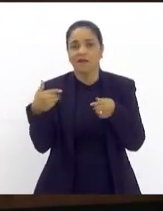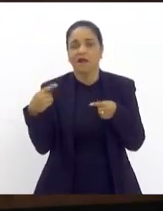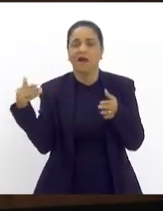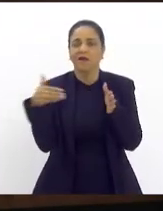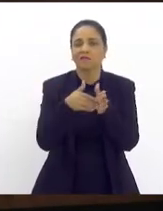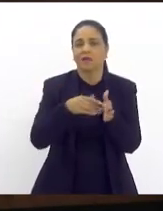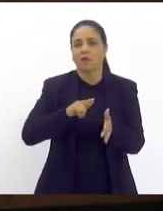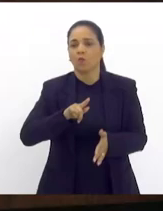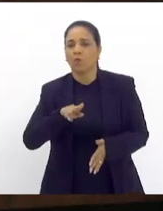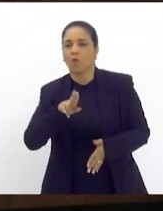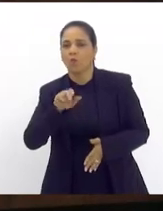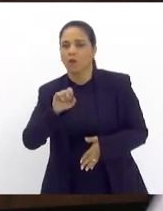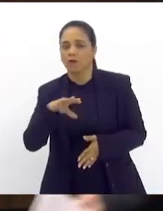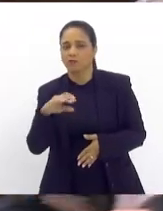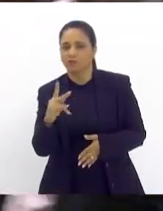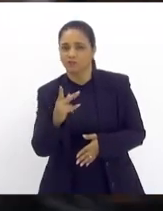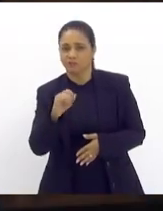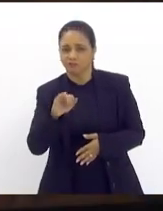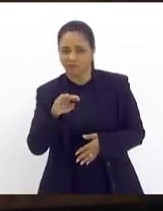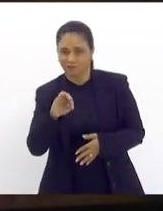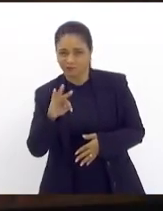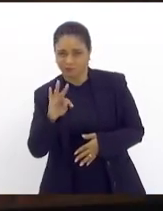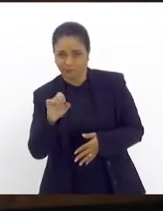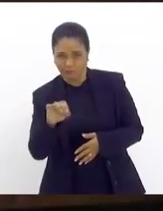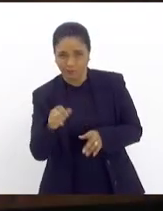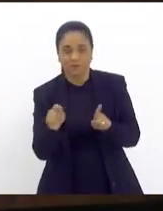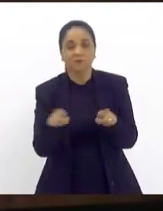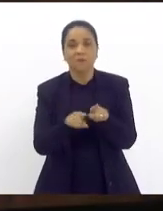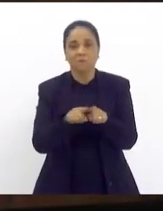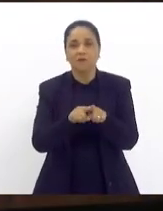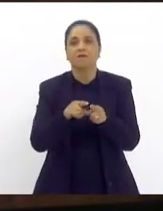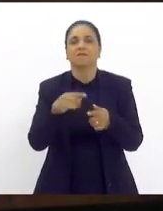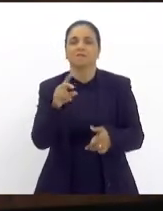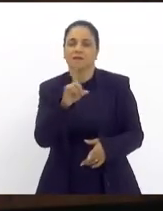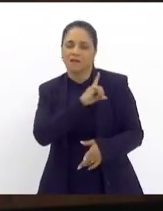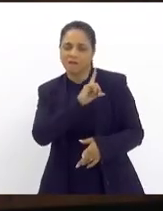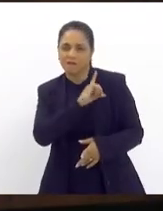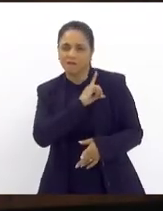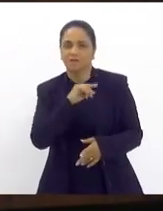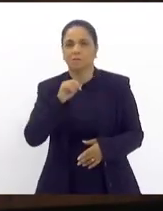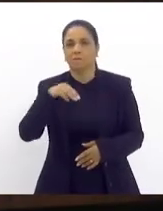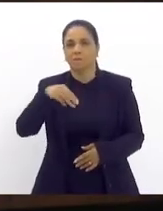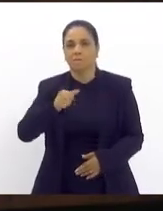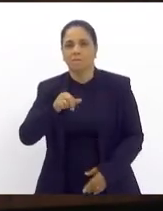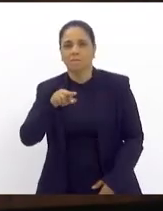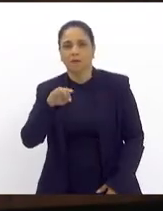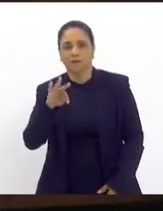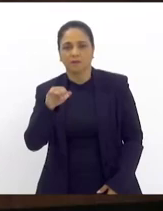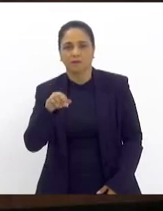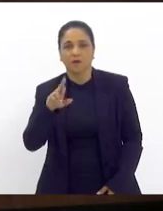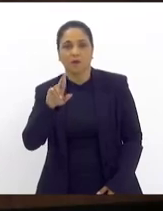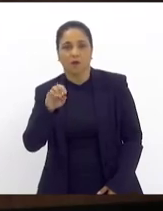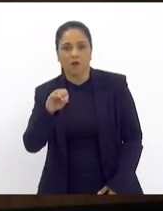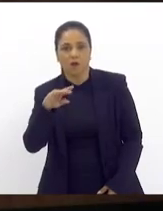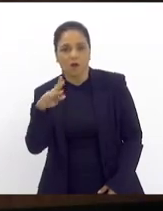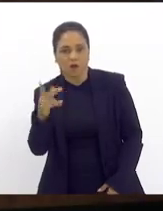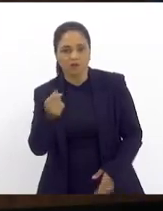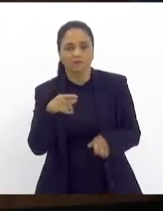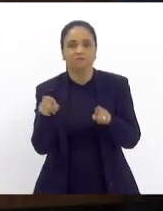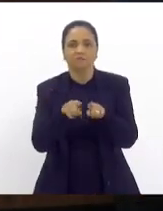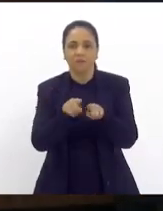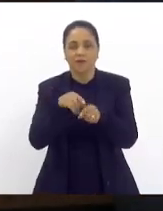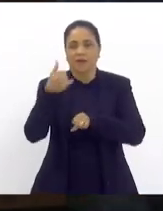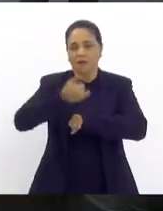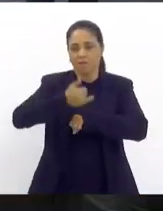essa iniciativa da delegada Marta Rocha e trazer para cidade de São Gonçalo colocá-la como a capital do ciclismo aqui do Estado do Rio de Janeiro